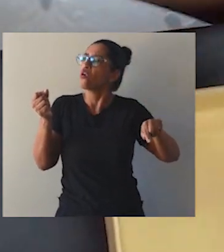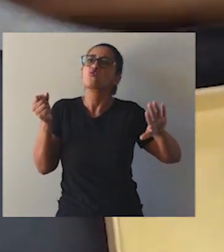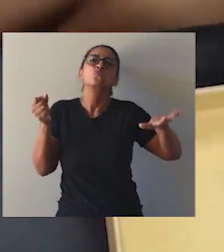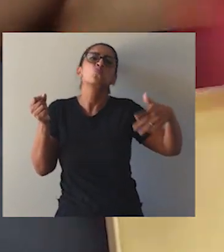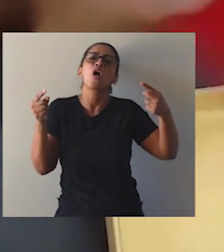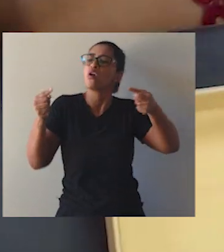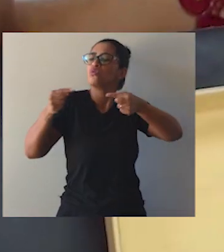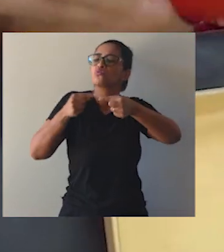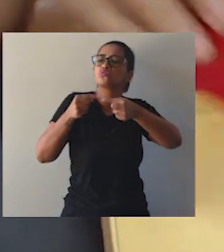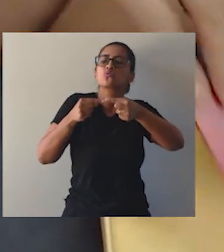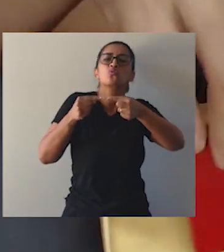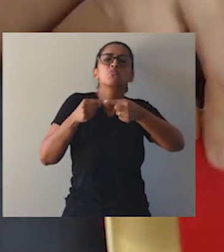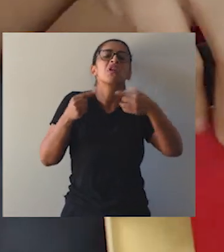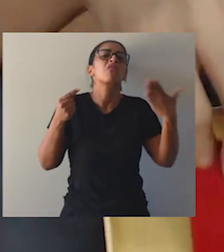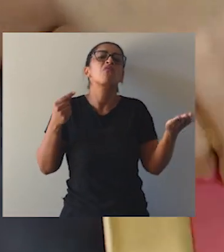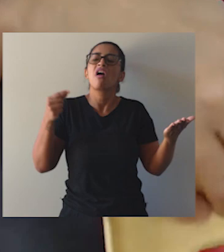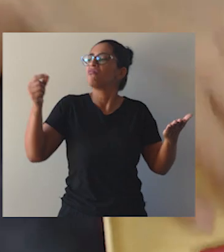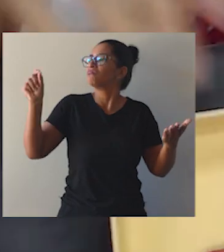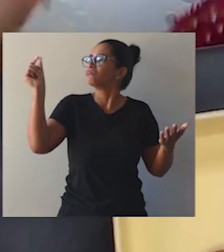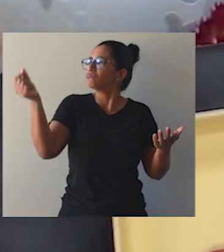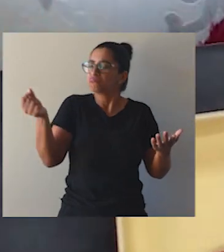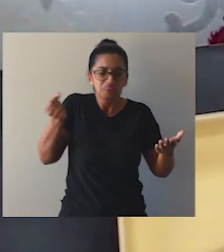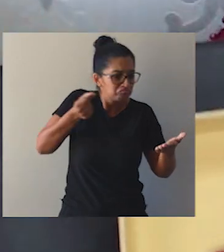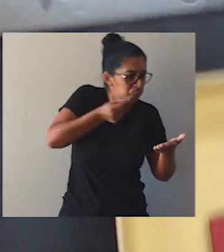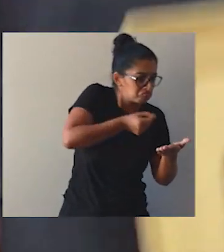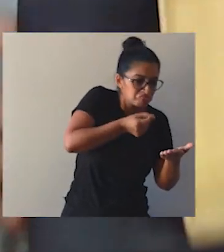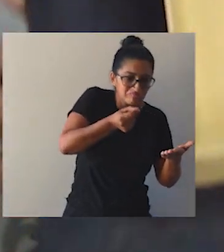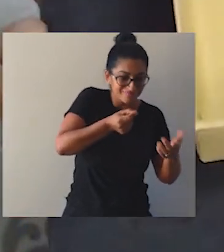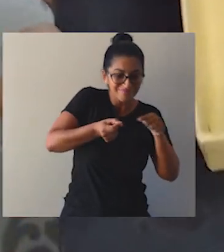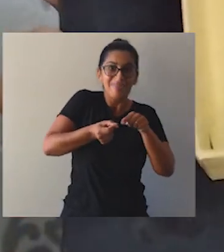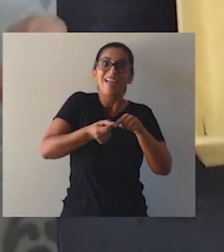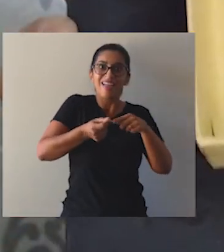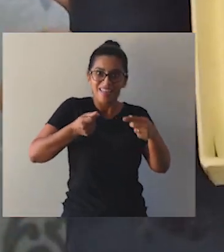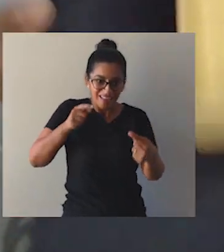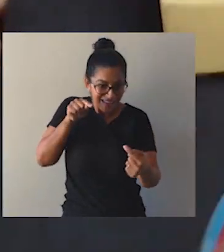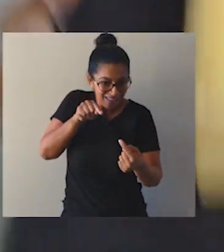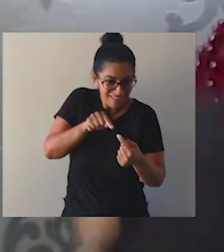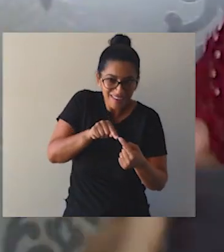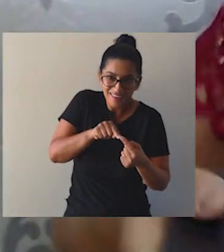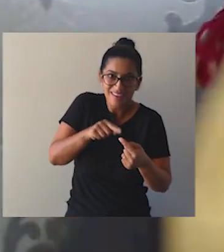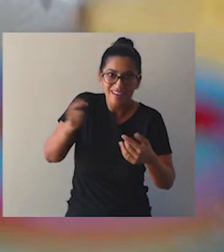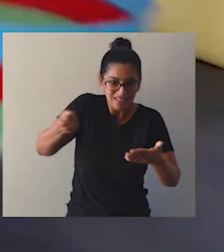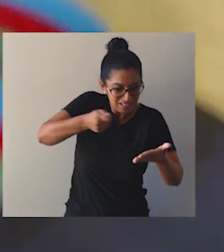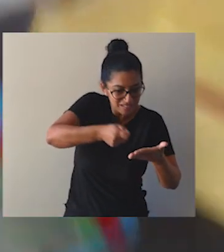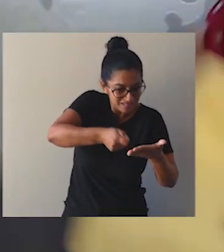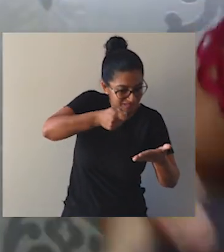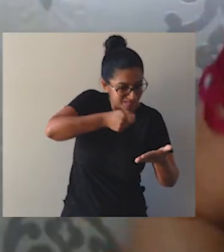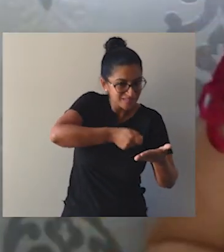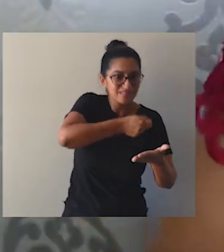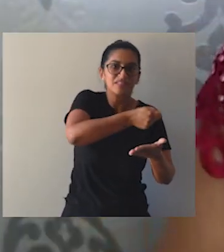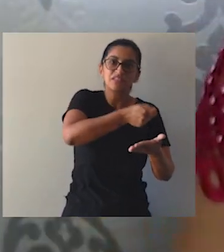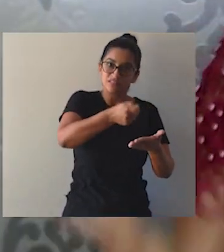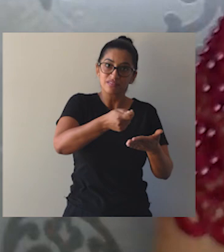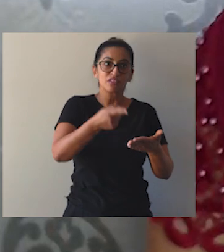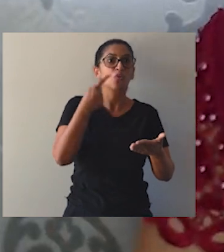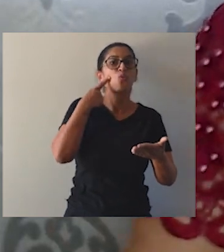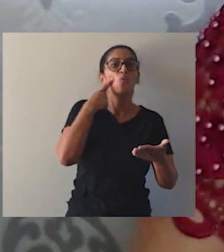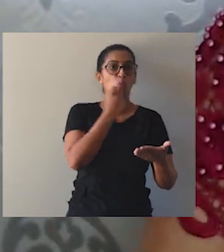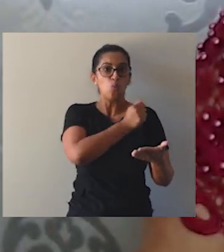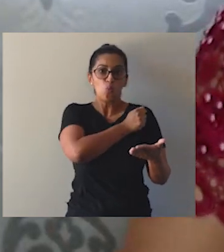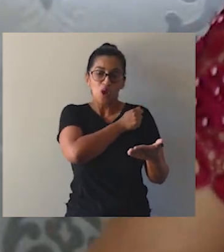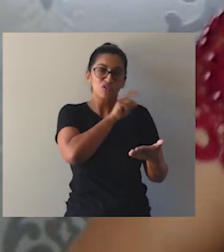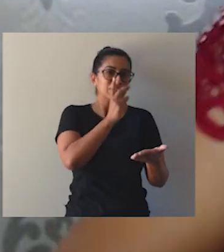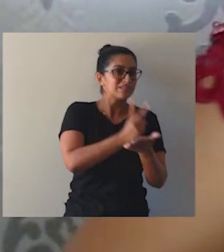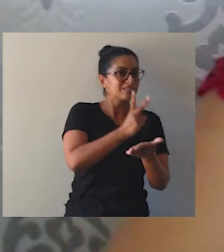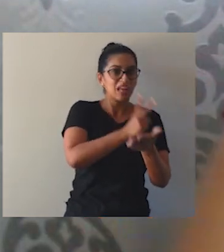quadrado. E assim eu vou falando com o meu aluno. Qual que é essa forma? Qual que é que cor? Posso